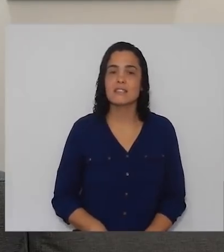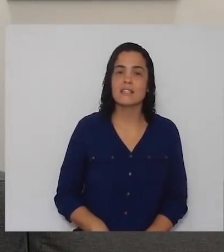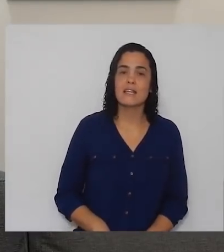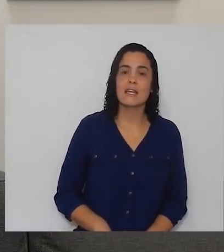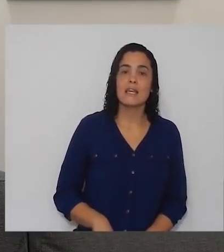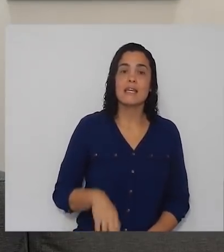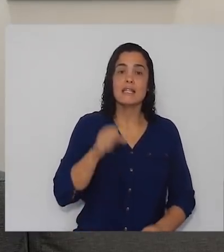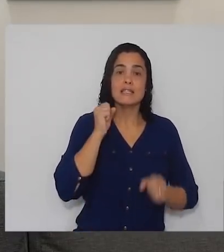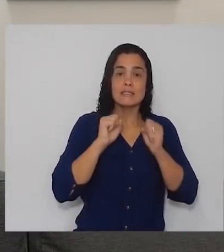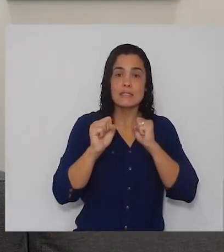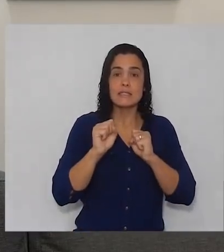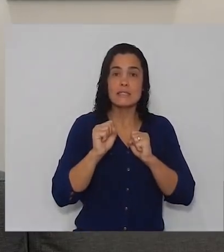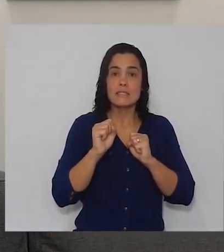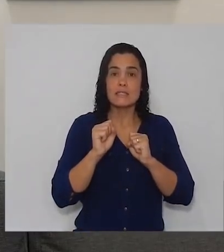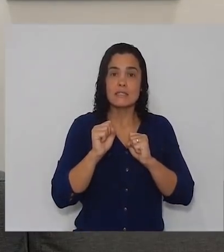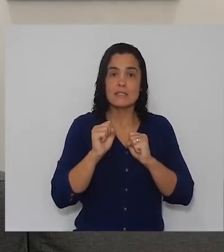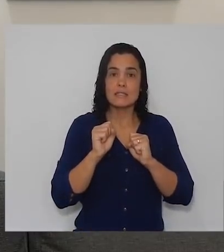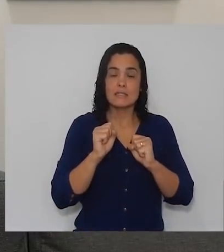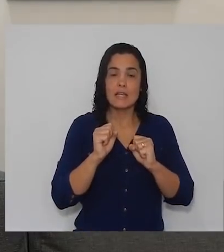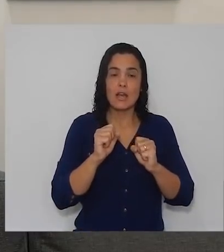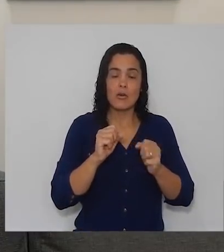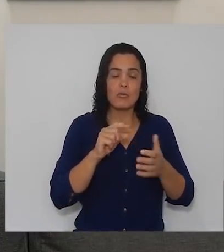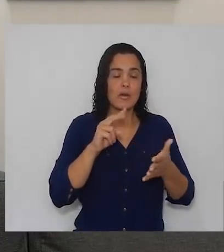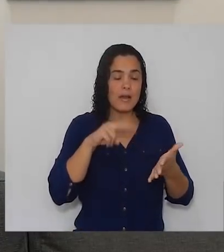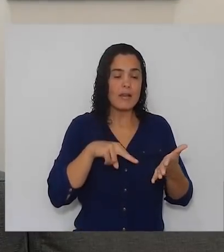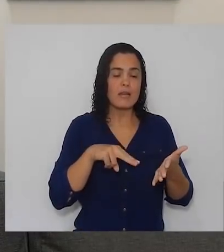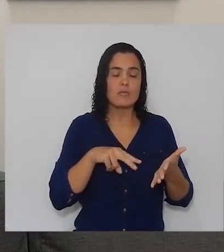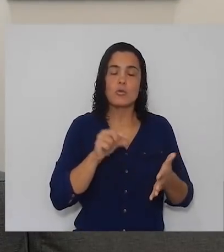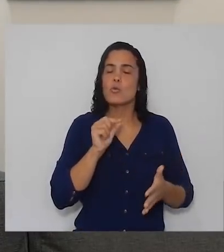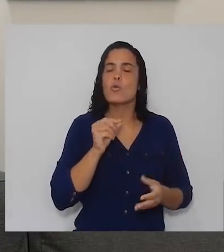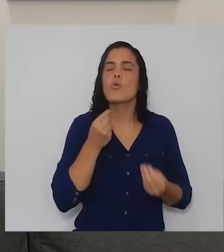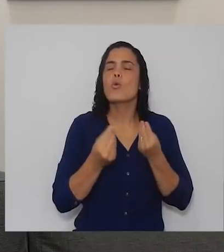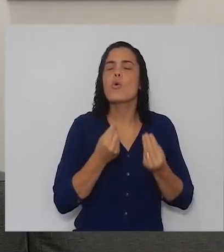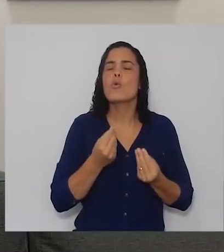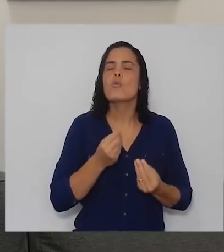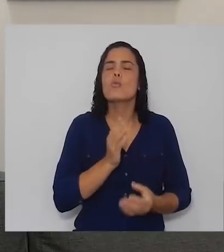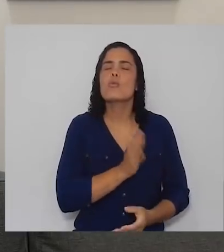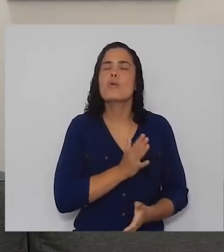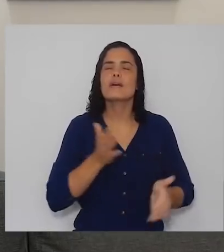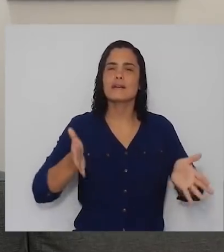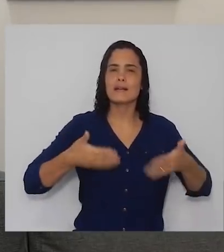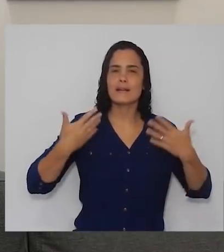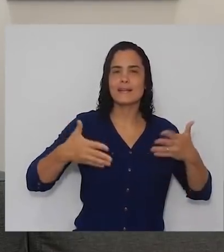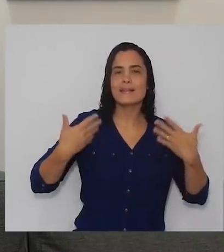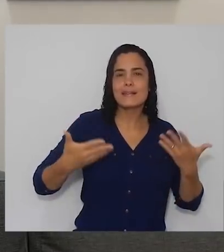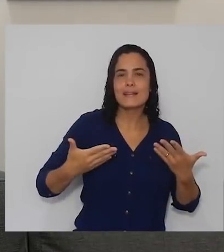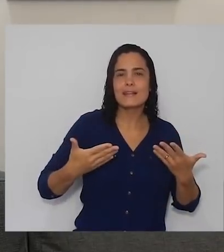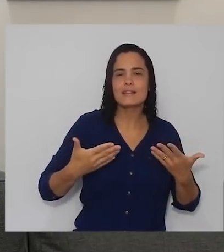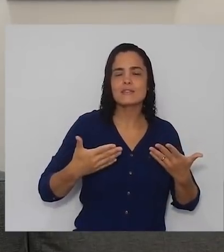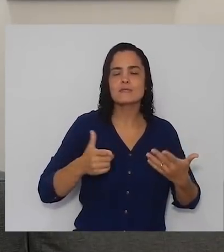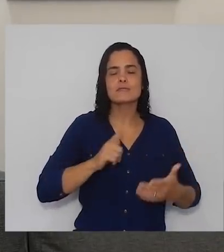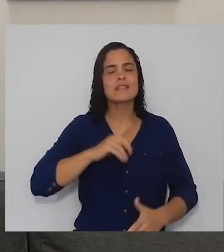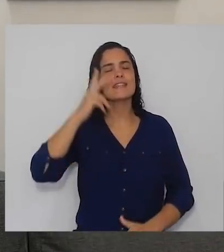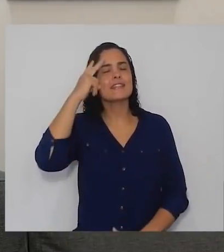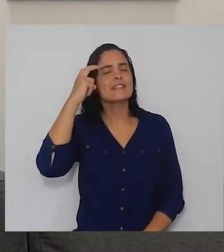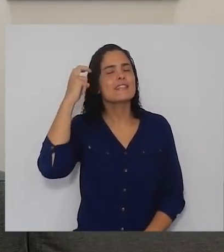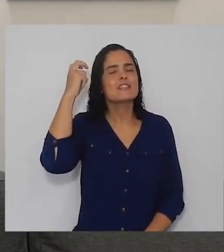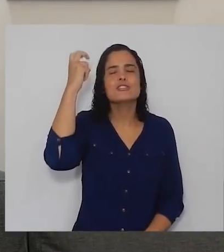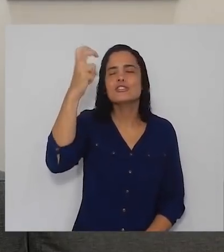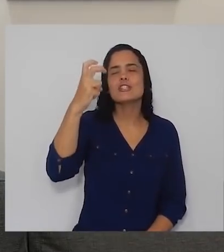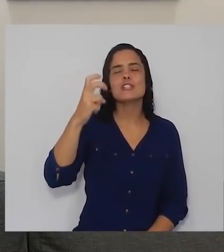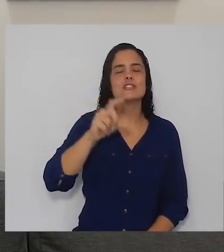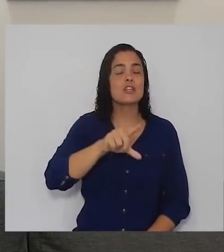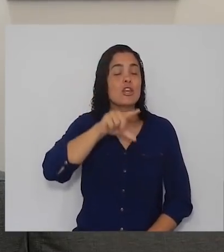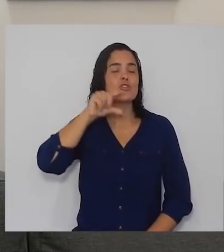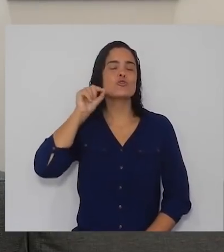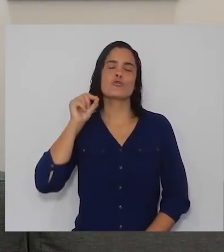ele coloca, sabe o que faz um coração se alegrar? É a inteligência, é a escolha. Porque para o